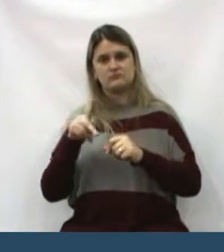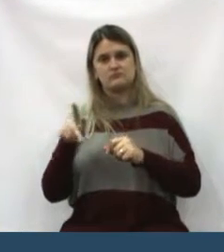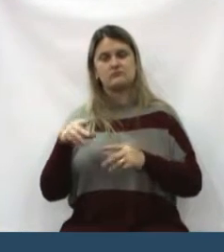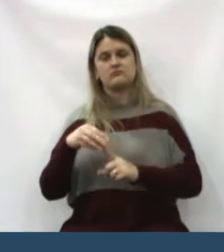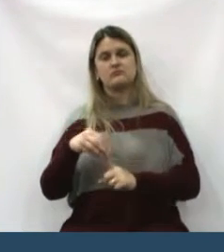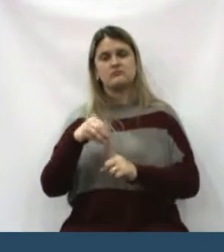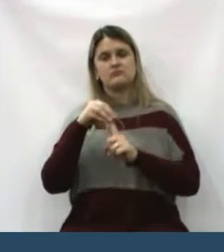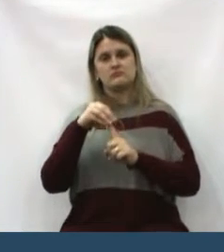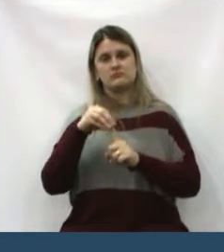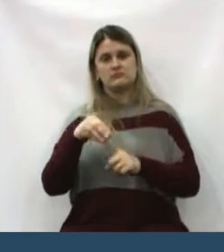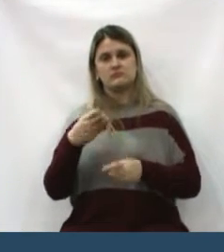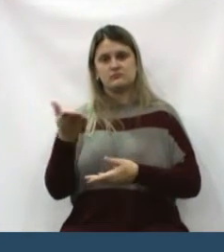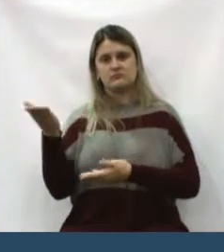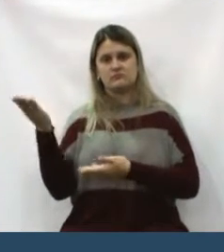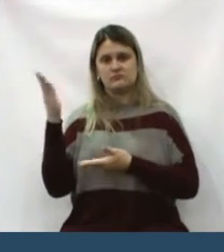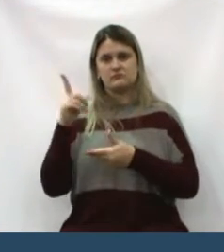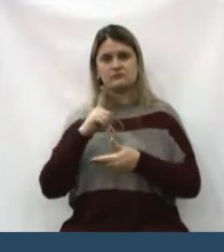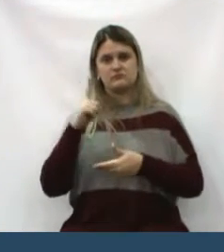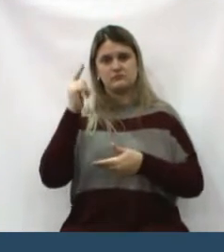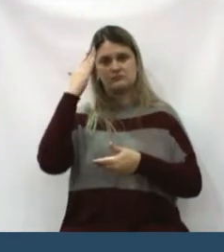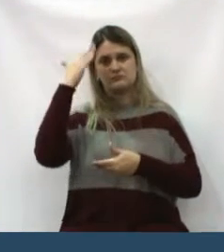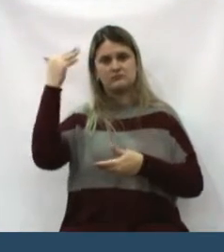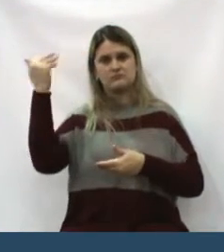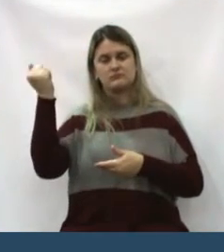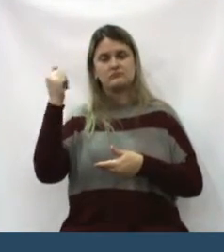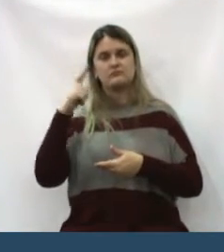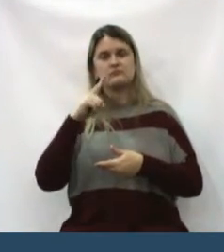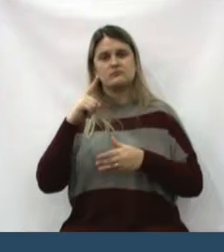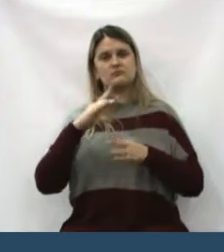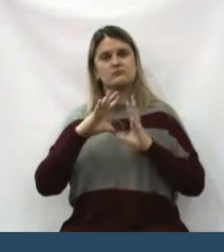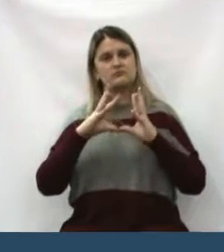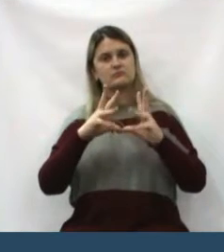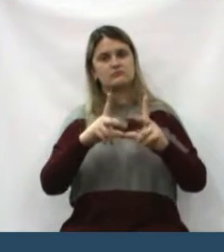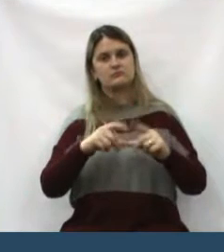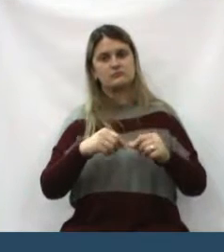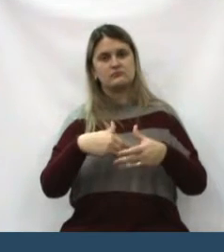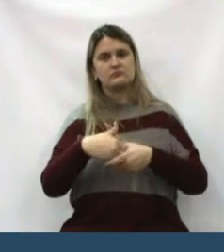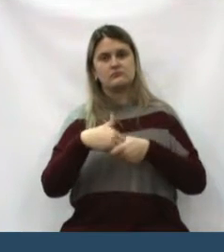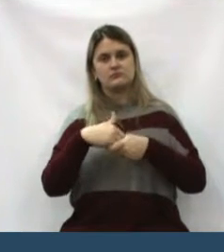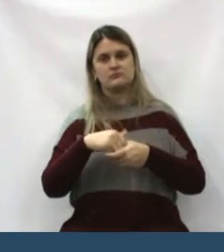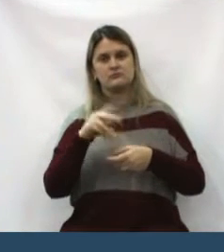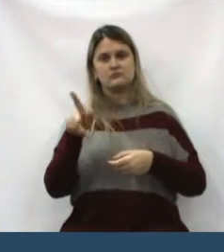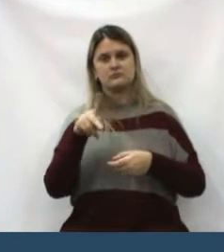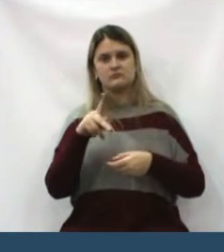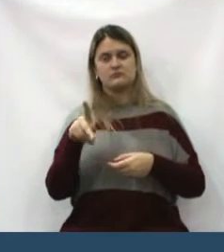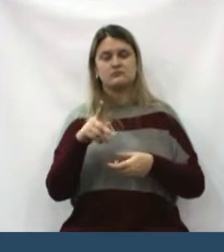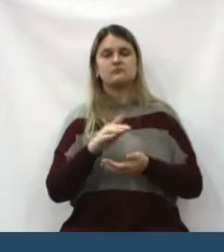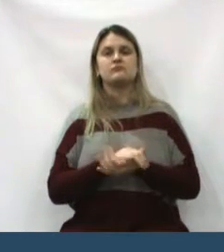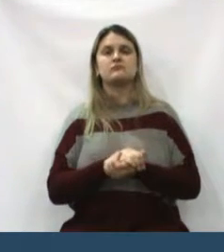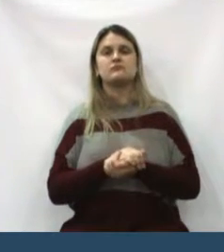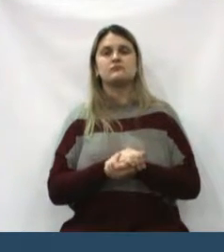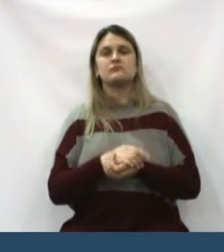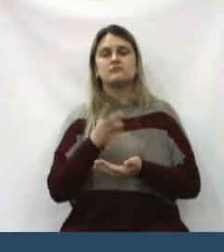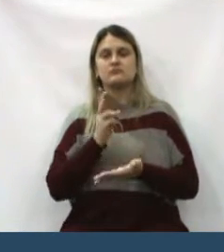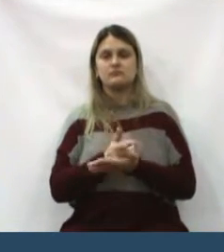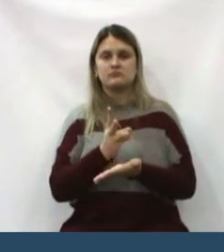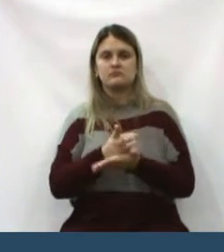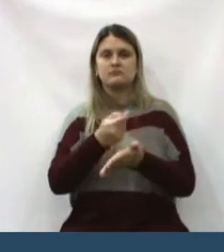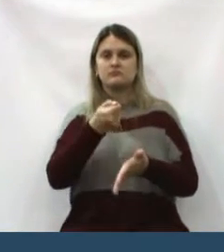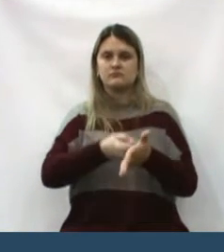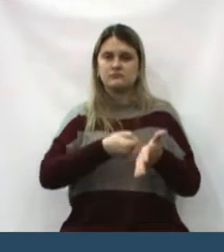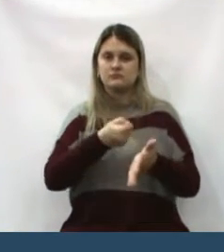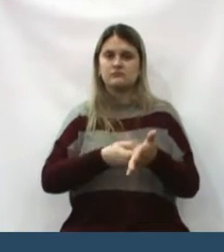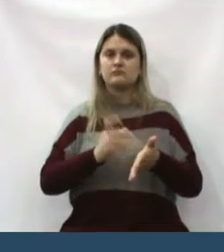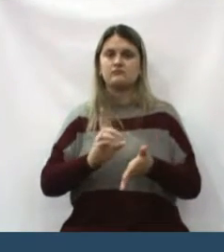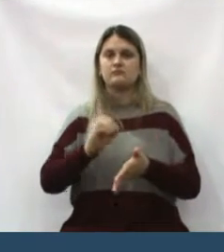professores, principalmente a vocês, homenageados, e que estendam essa homenagem aos demais colegas de vocês e continuem